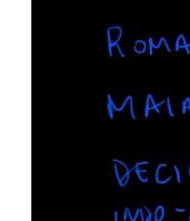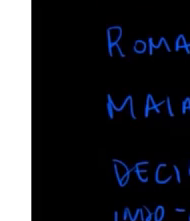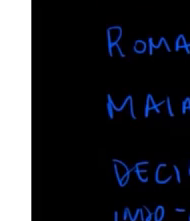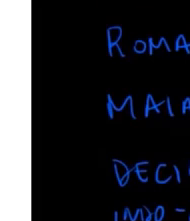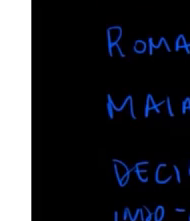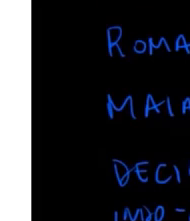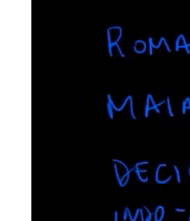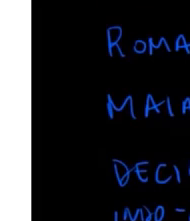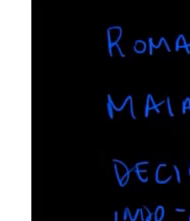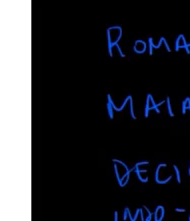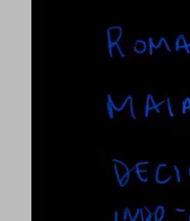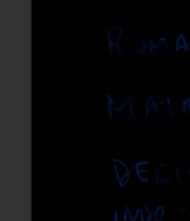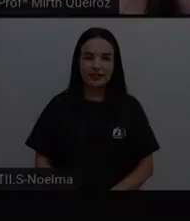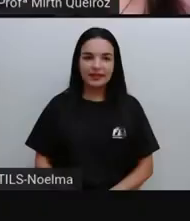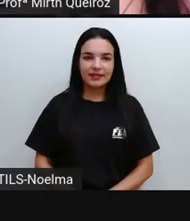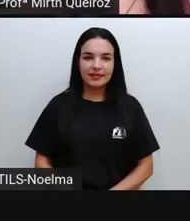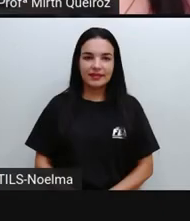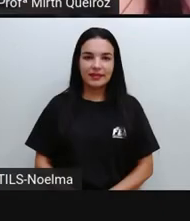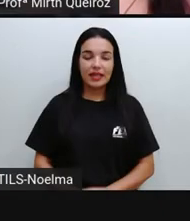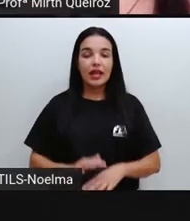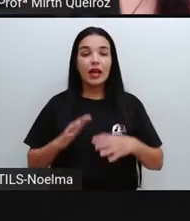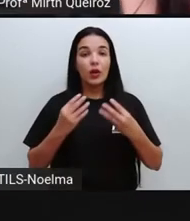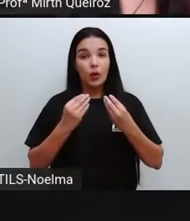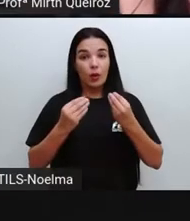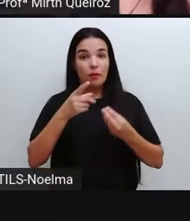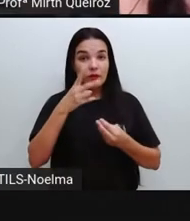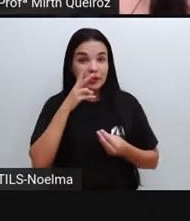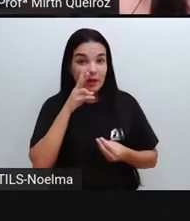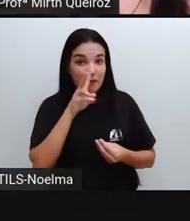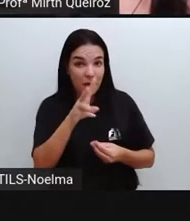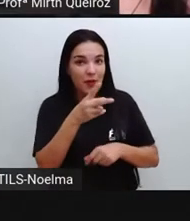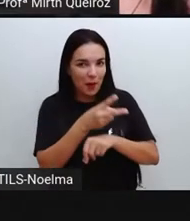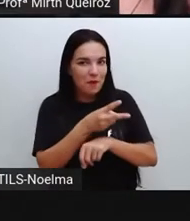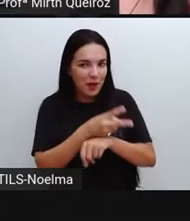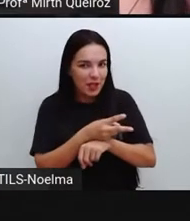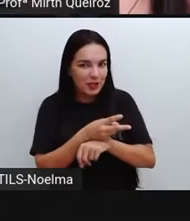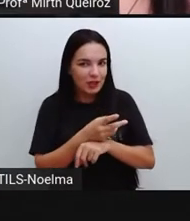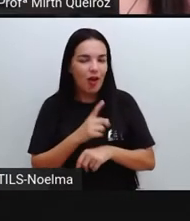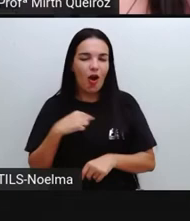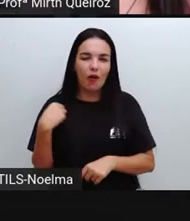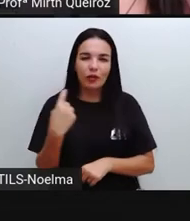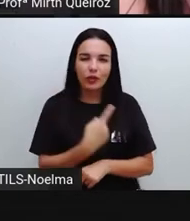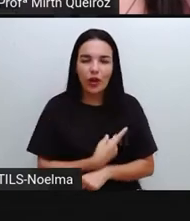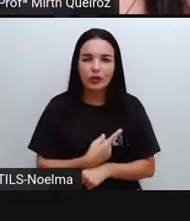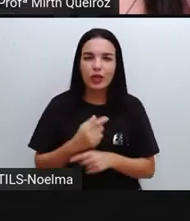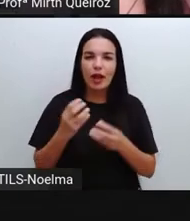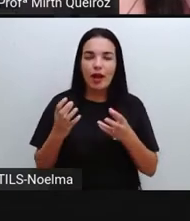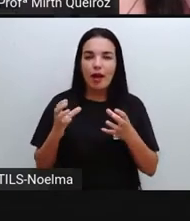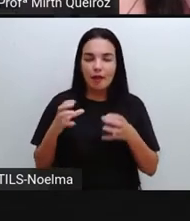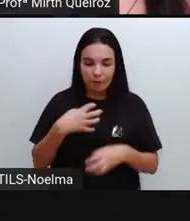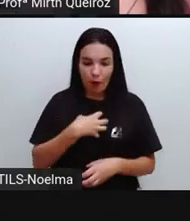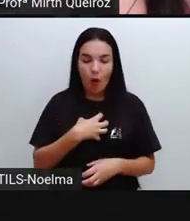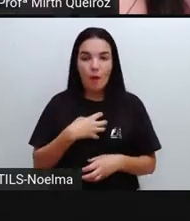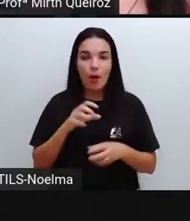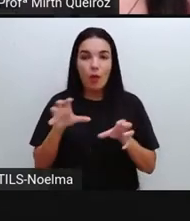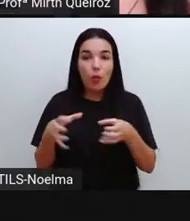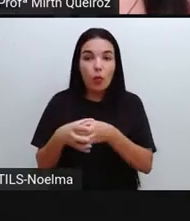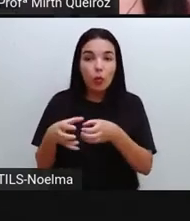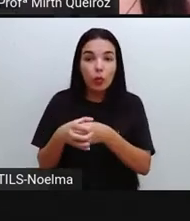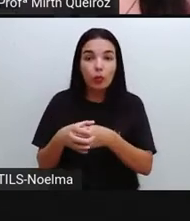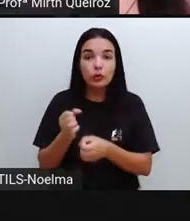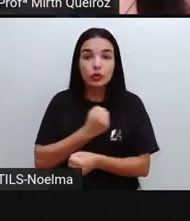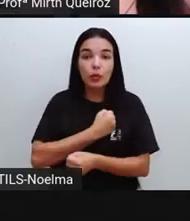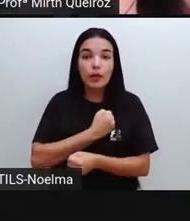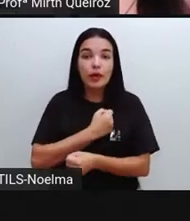humanidade até o próximo vídeo como vocês puderam ver o nosso sistema de numeração é o